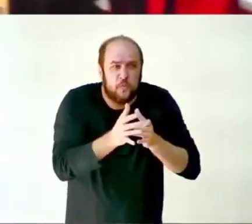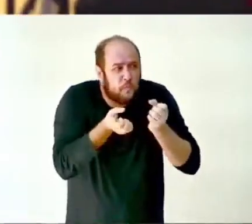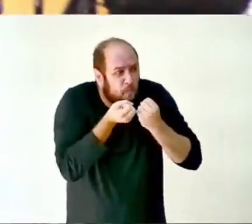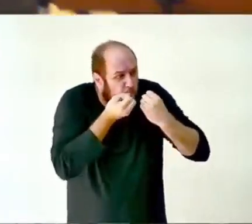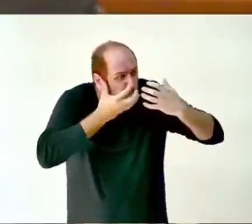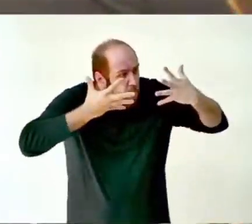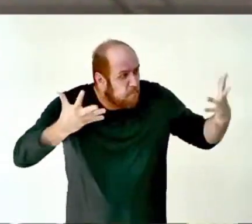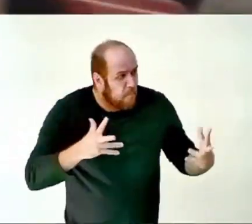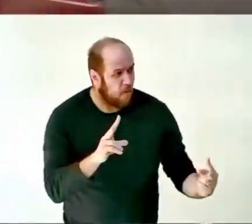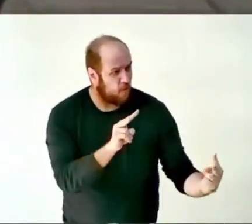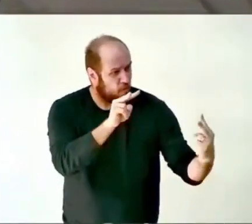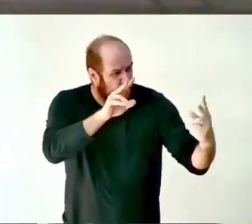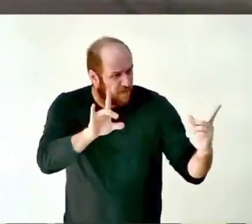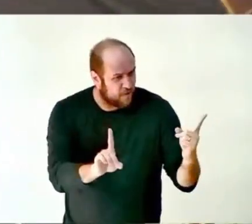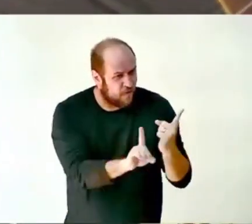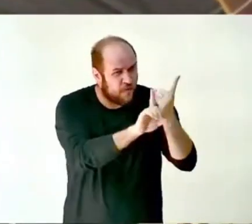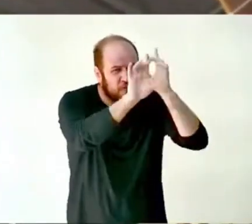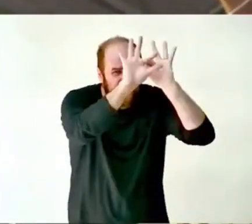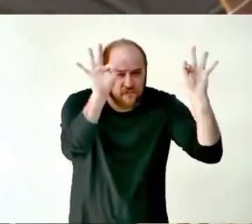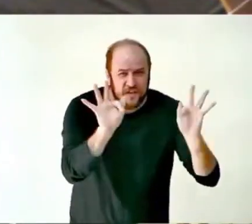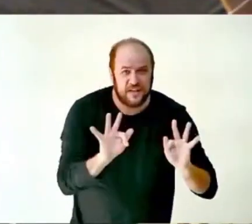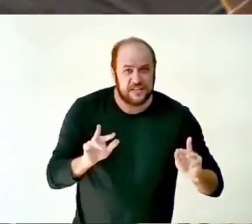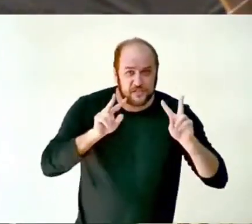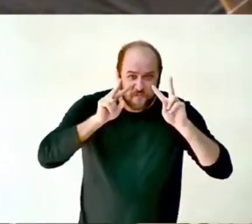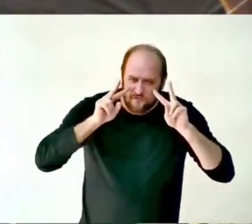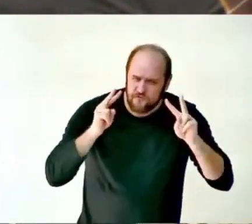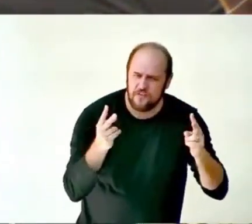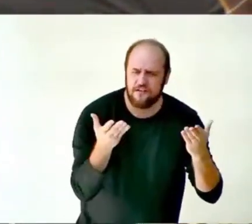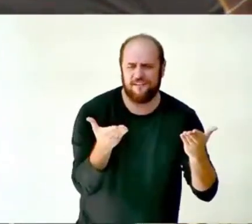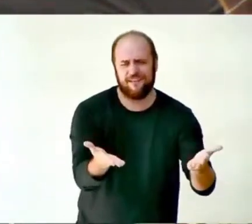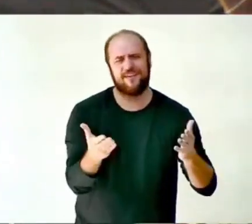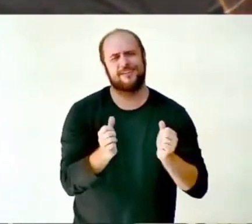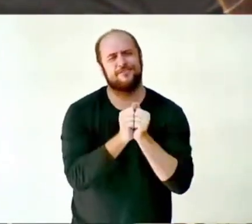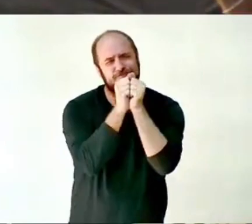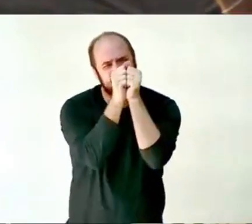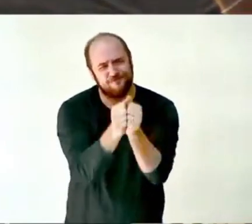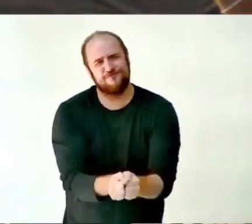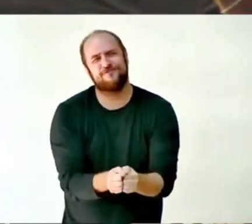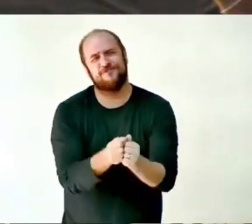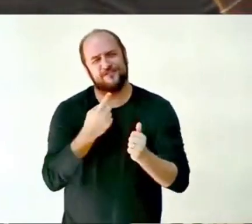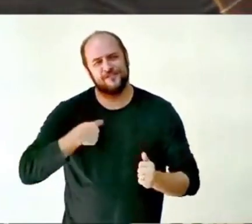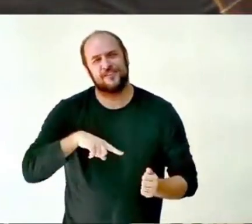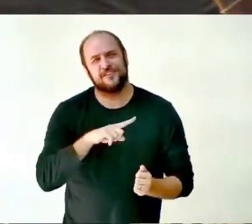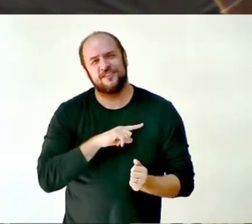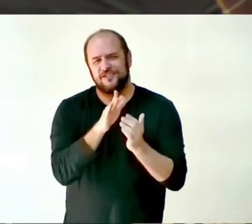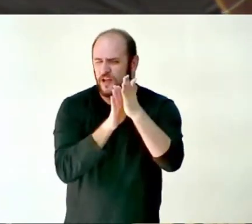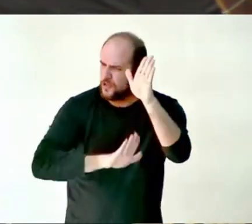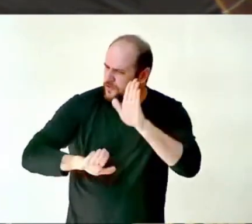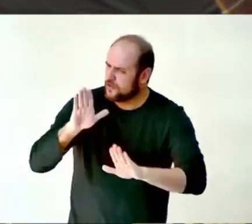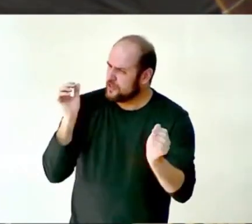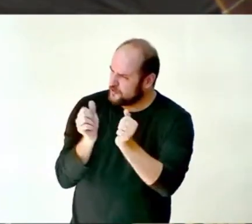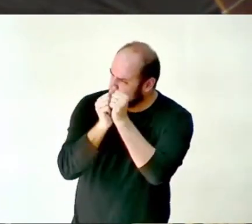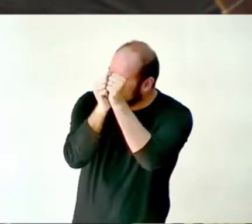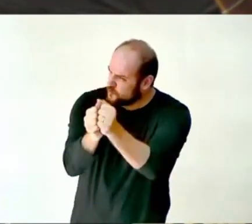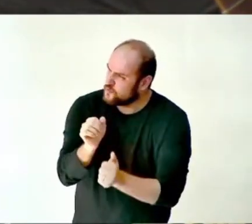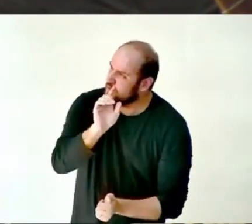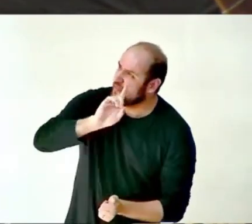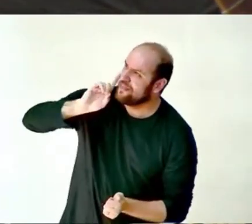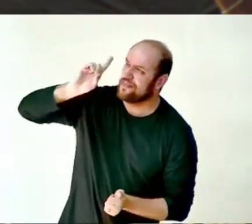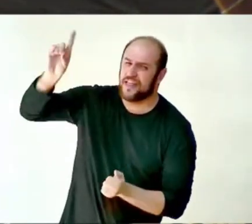ver, que alegria saber que você está aqui, que a gente está junto nisso, que a gente adora junto ao nosso